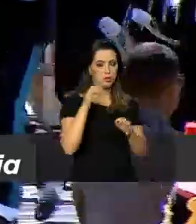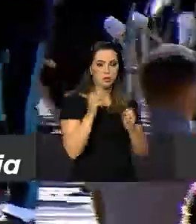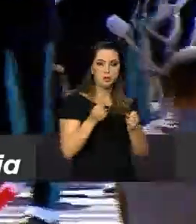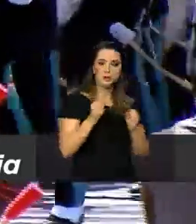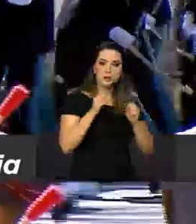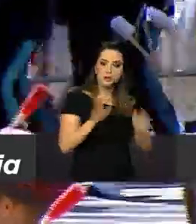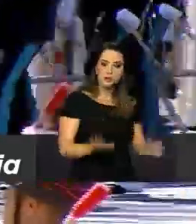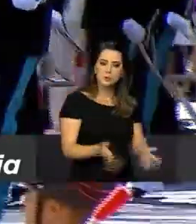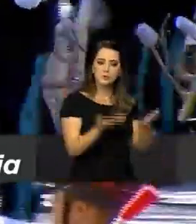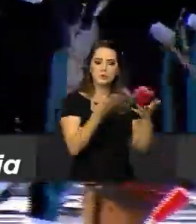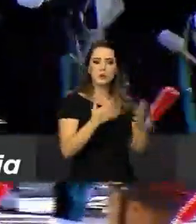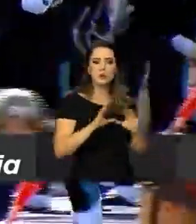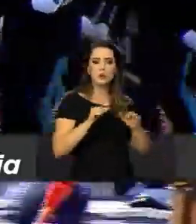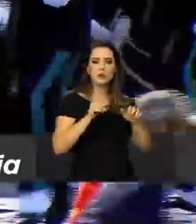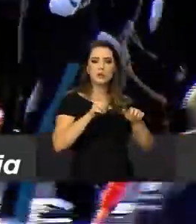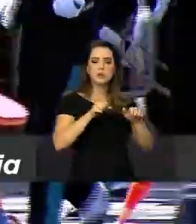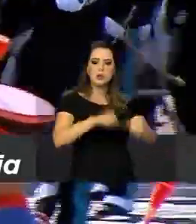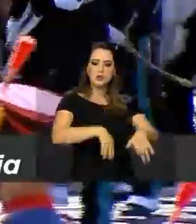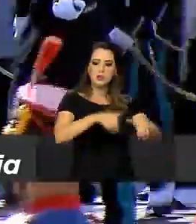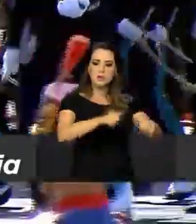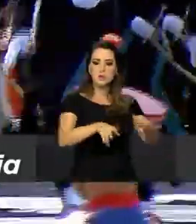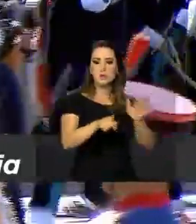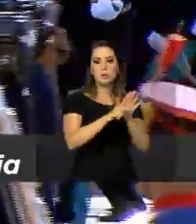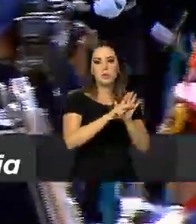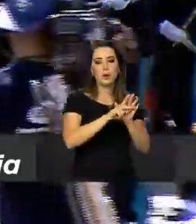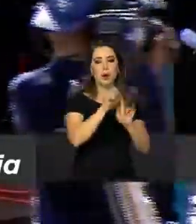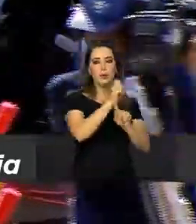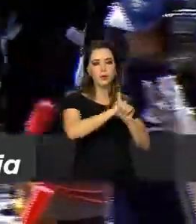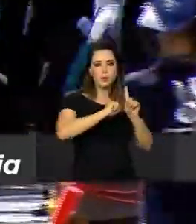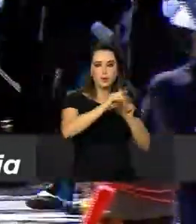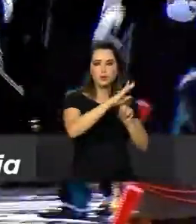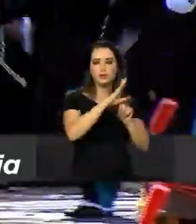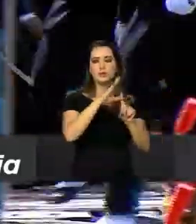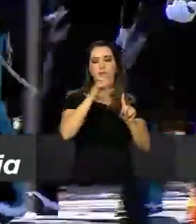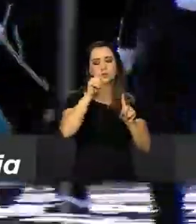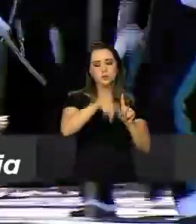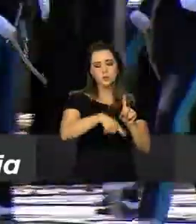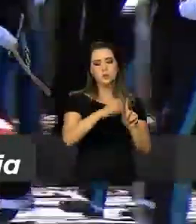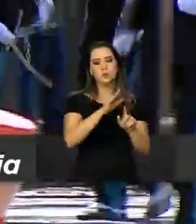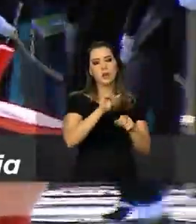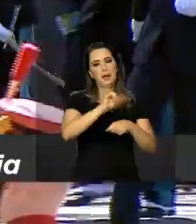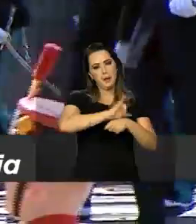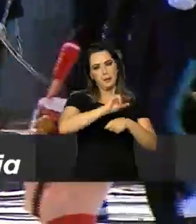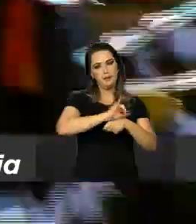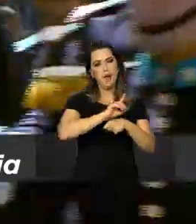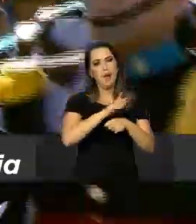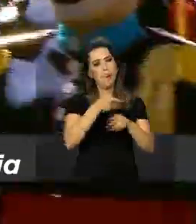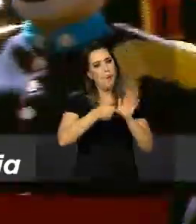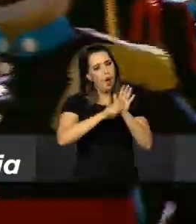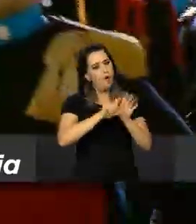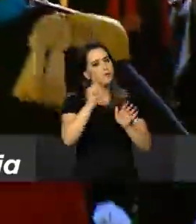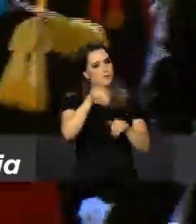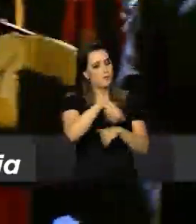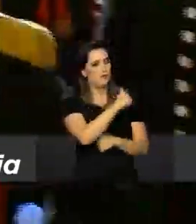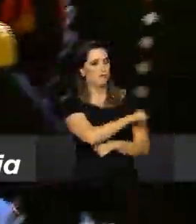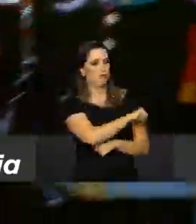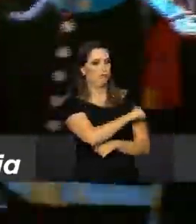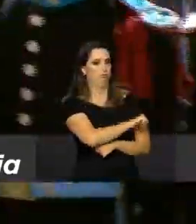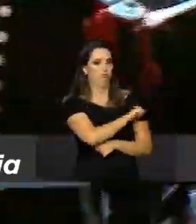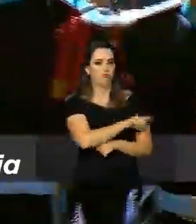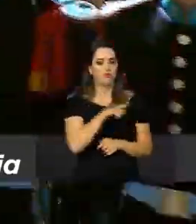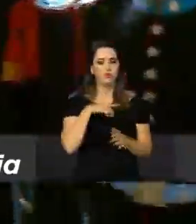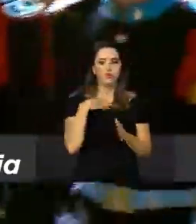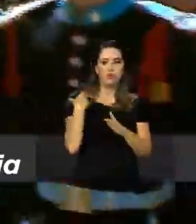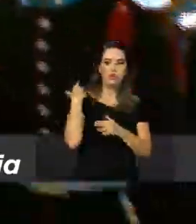desfile cívico-militar a partir de 1840, e a capital do Brasil na época era o Rio de Janeiro. Então, teve